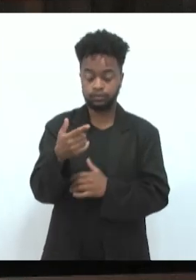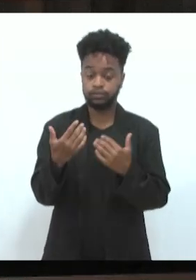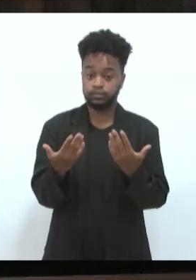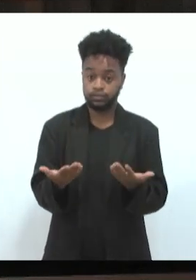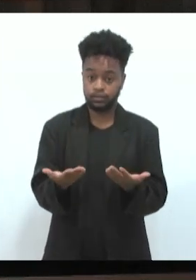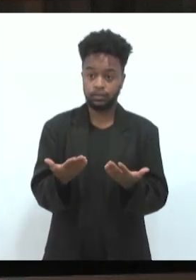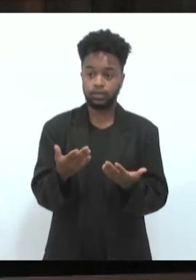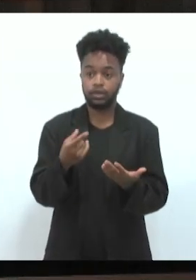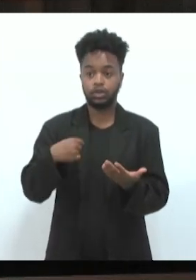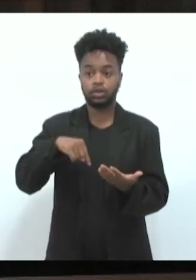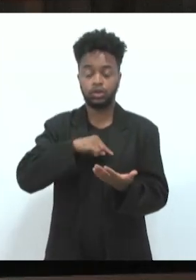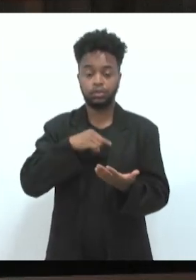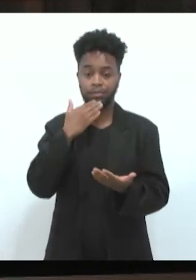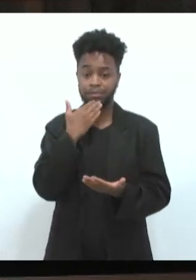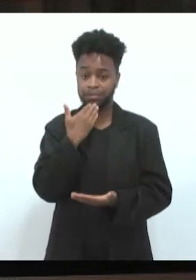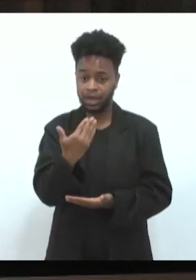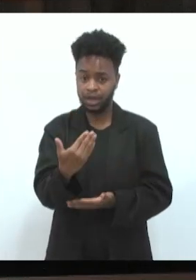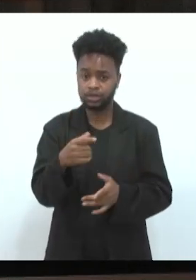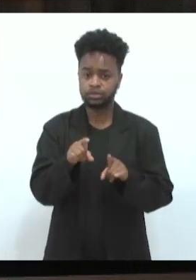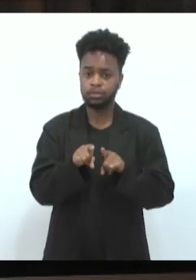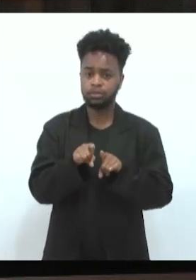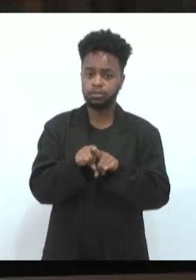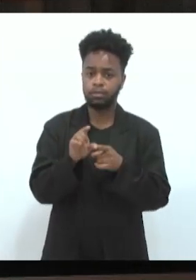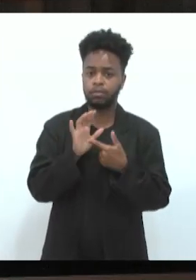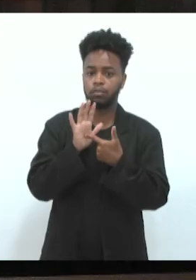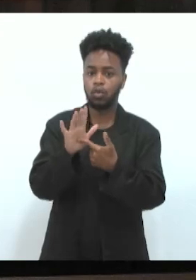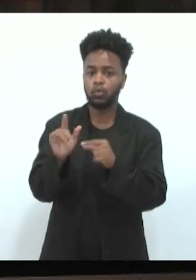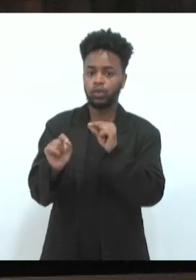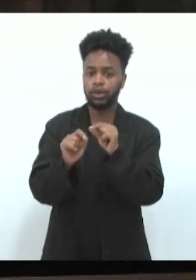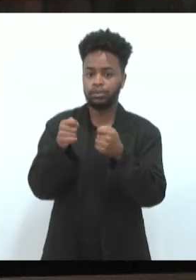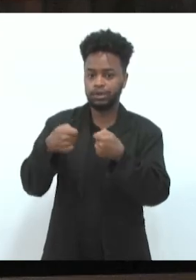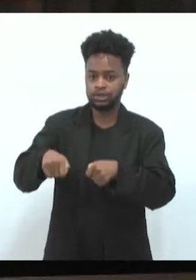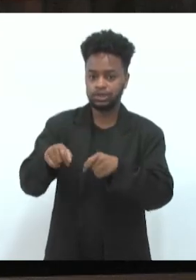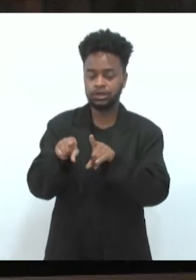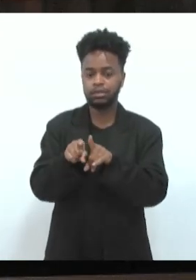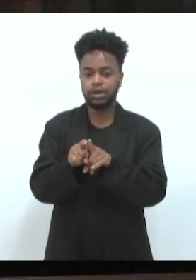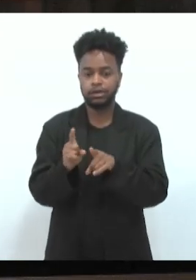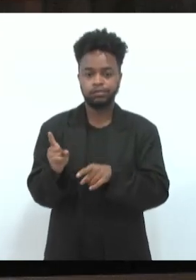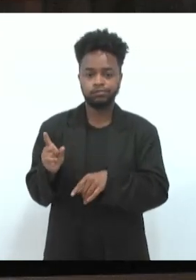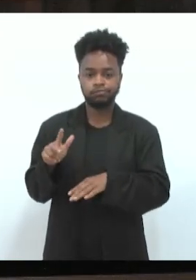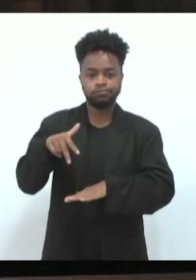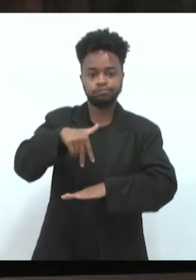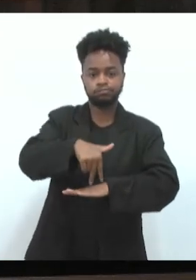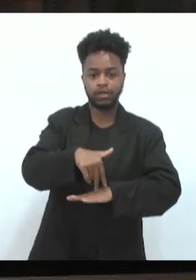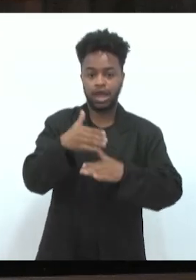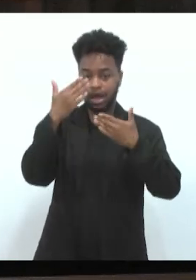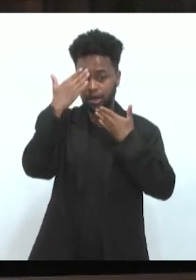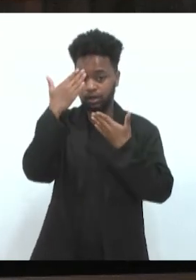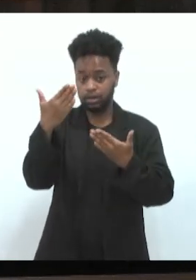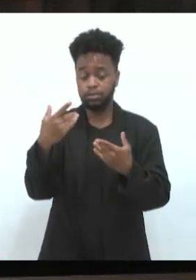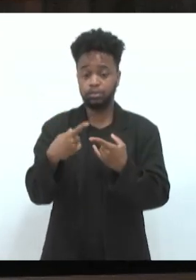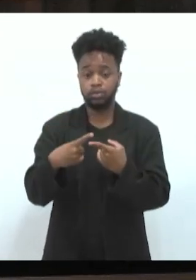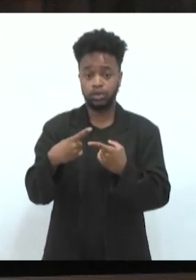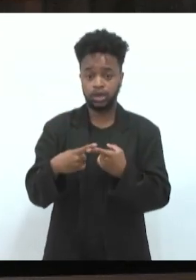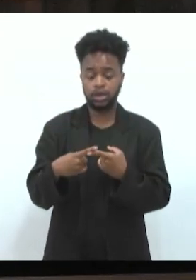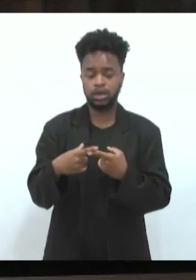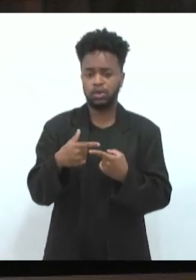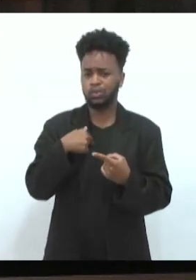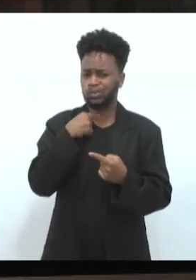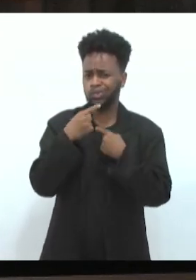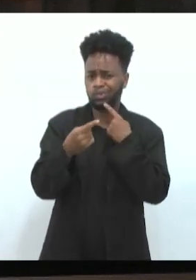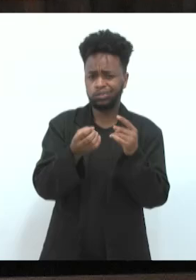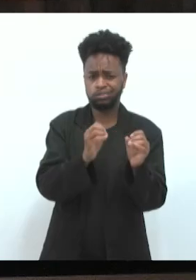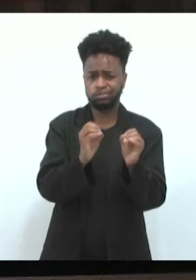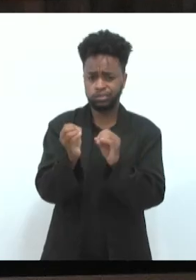gente cobra, leva as demandas e também vem agradecer, porque isso, sem sombra de dúvidas, é